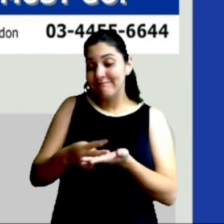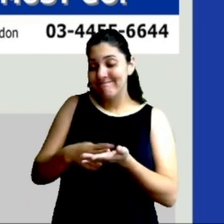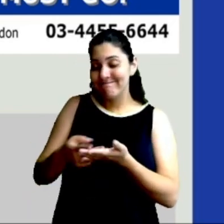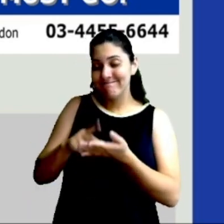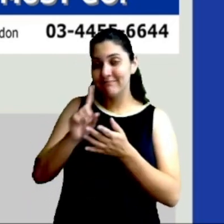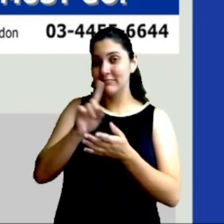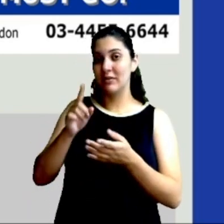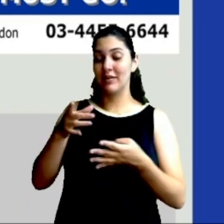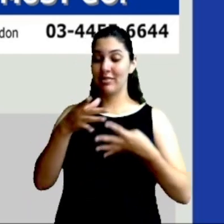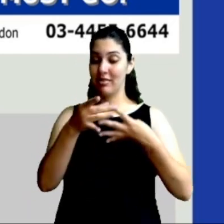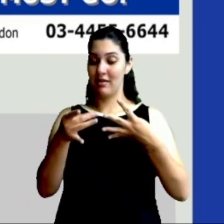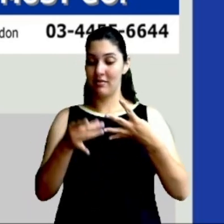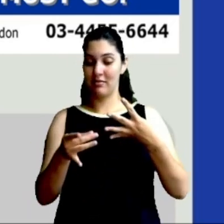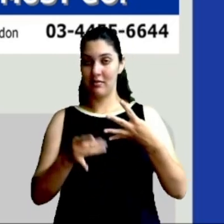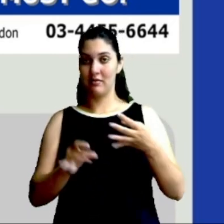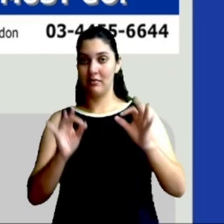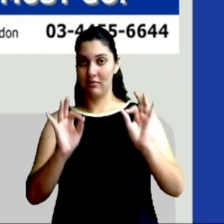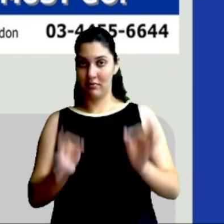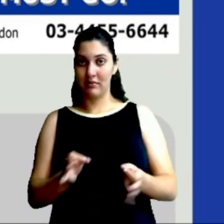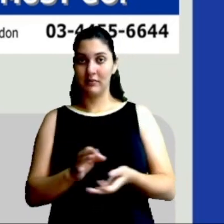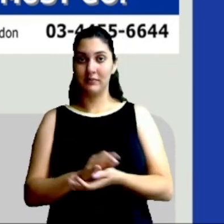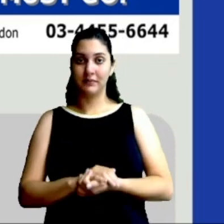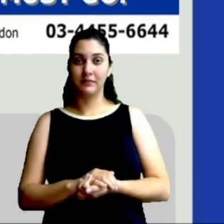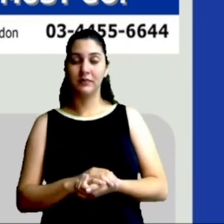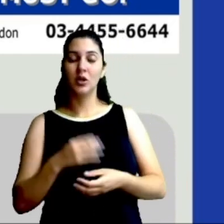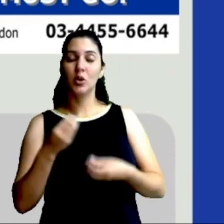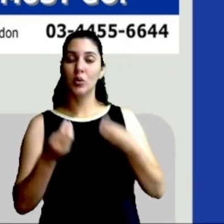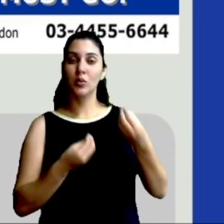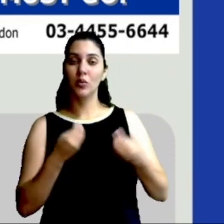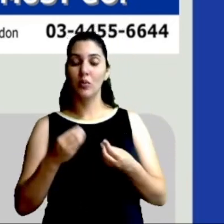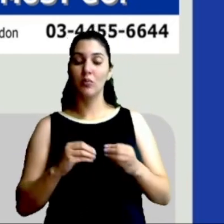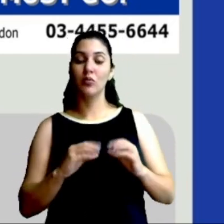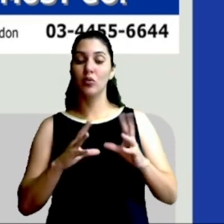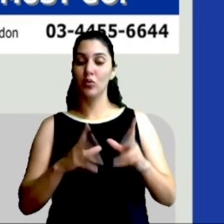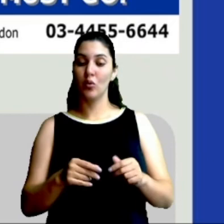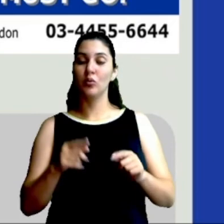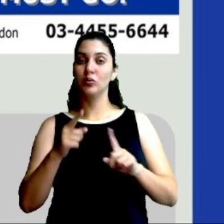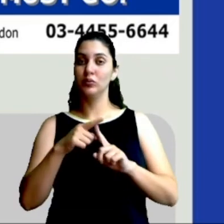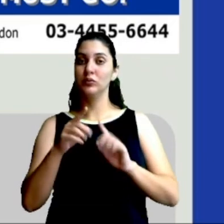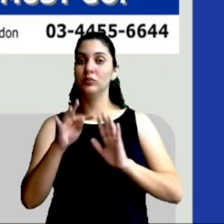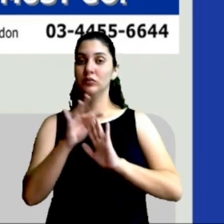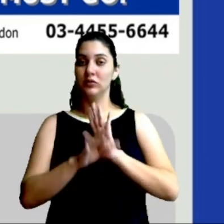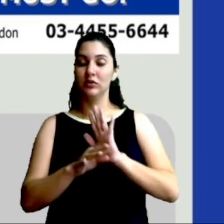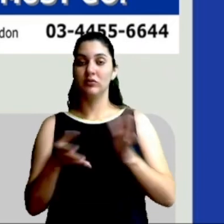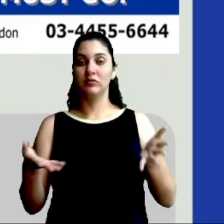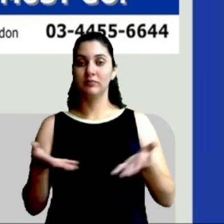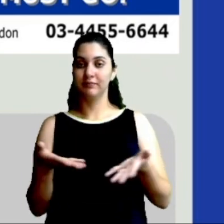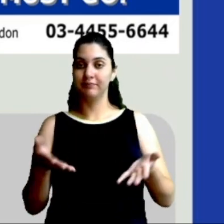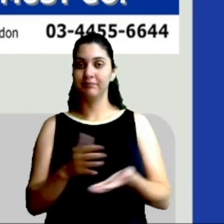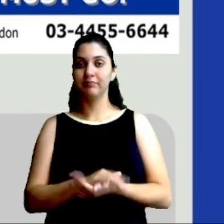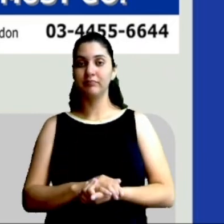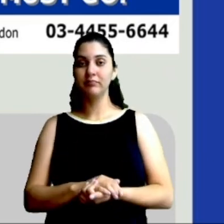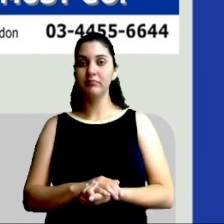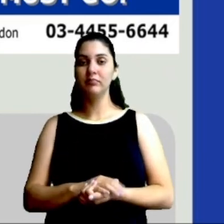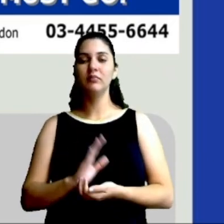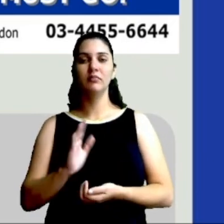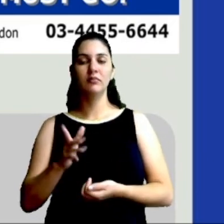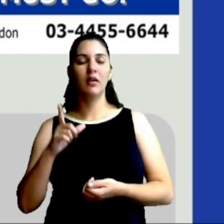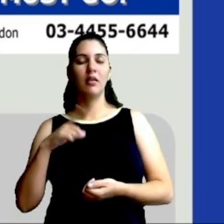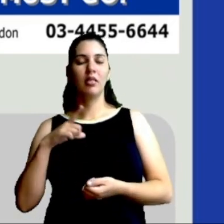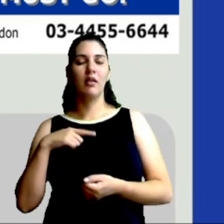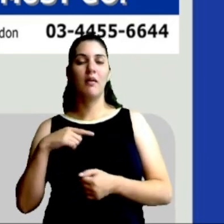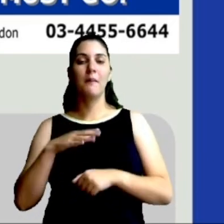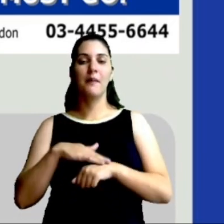sim detalhes, certo? Como todo tipo de texto, né, gente? Agora, vê só, eu acho que eu já dei o tempo